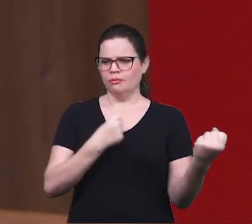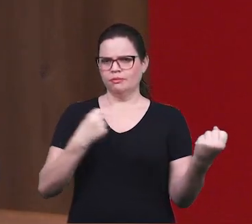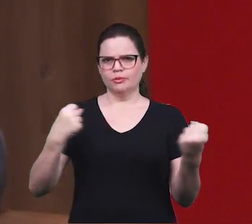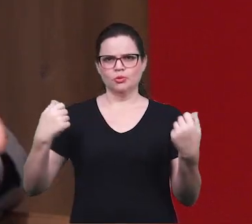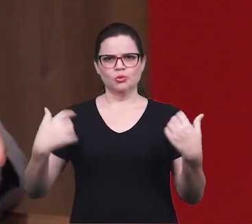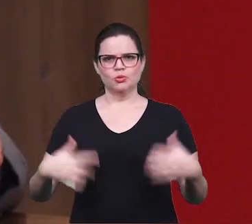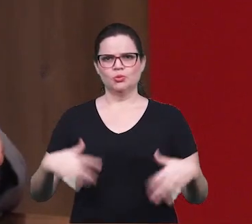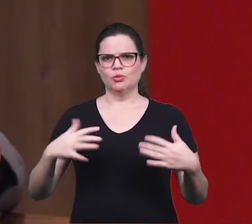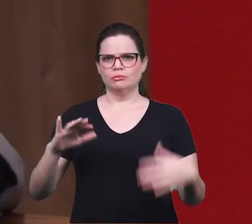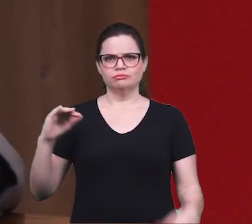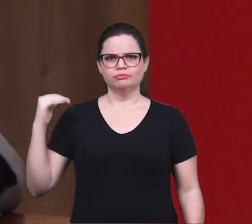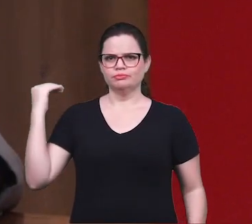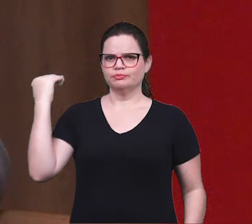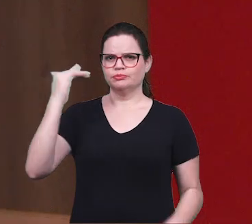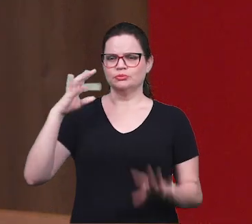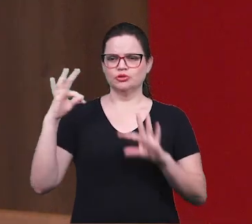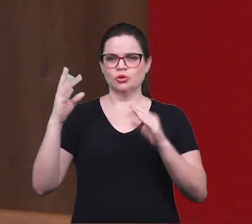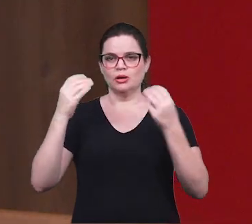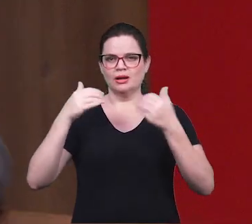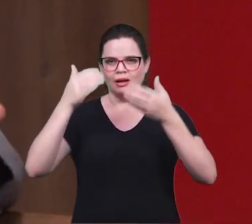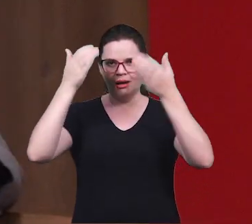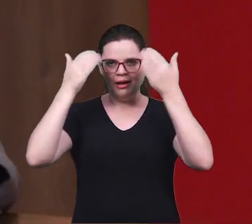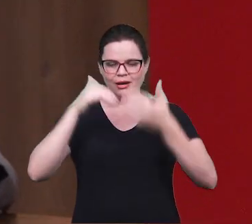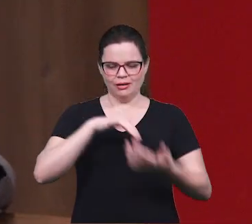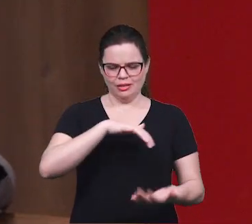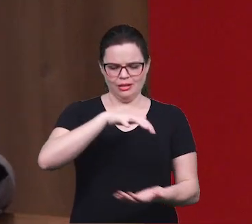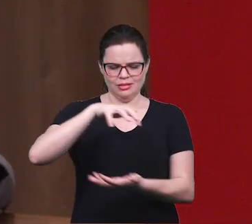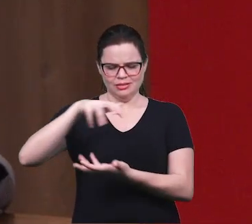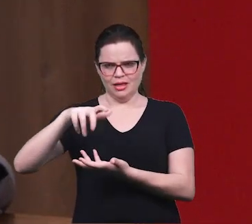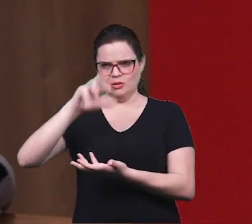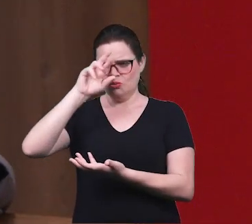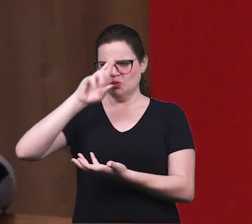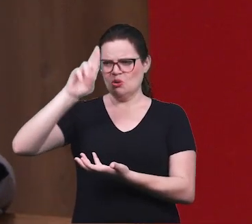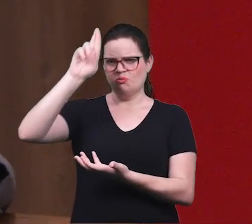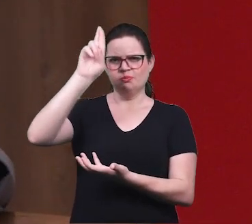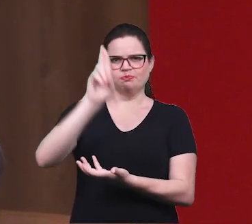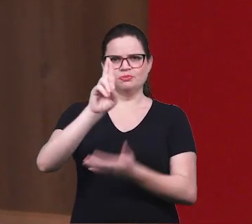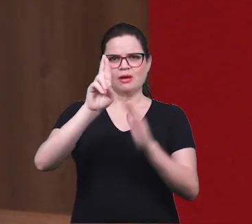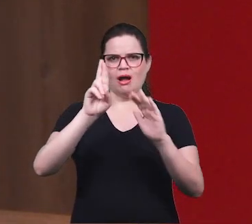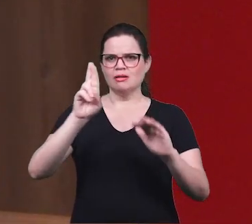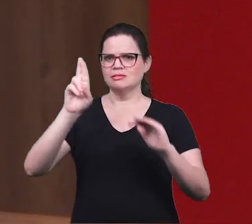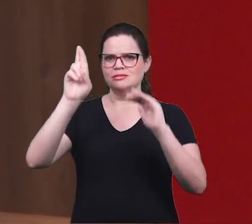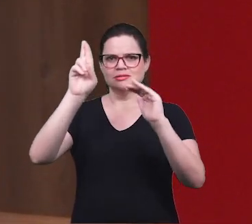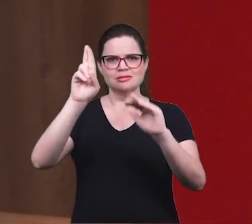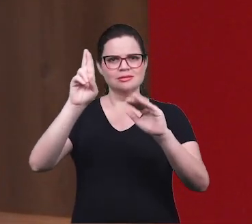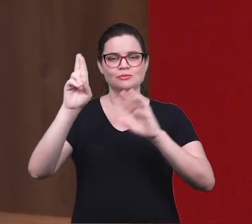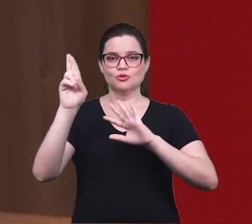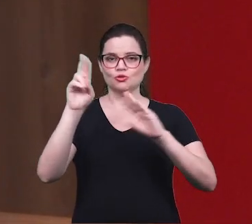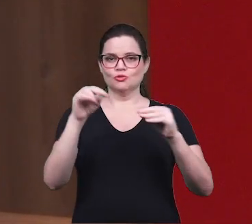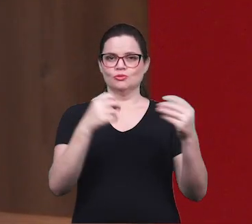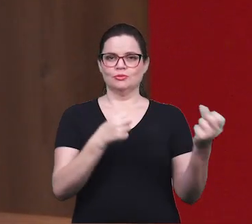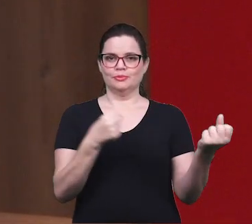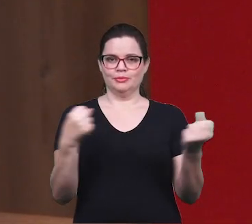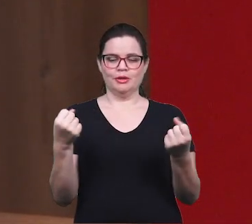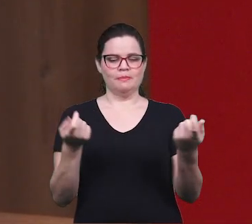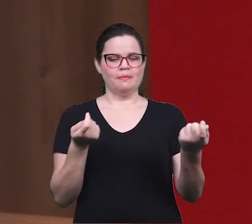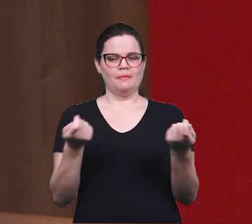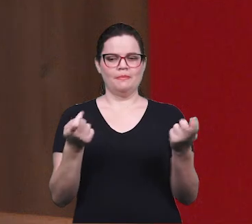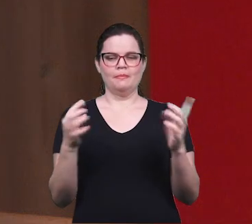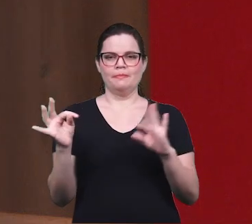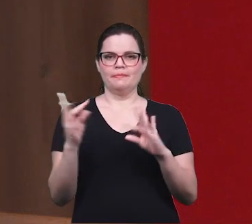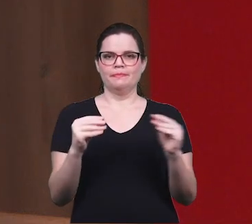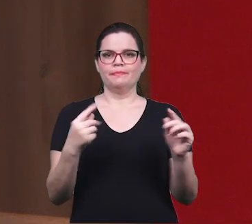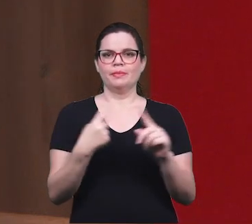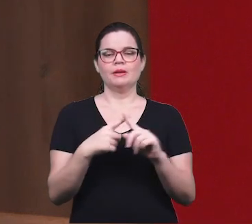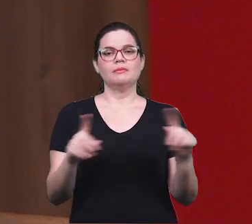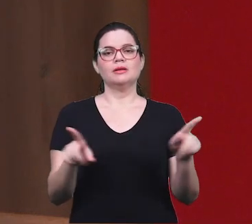acima de todos os reis, acima de todos os poderes da terra. Mas ele também foi nomeado